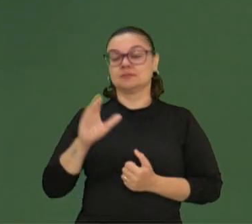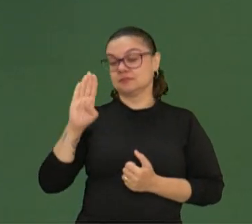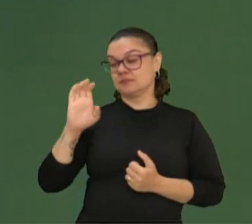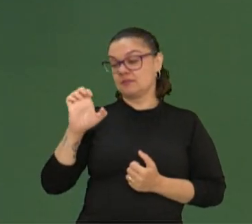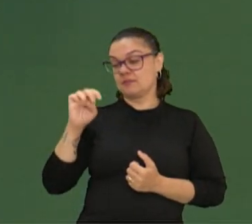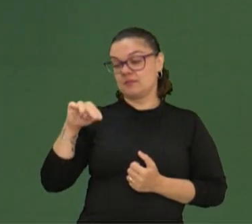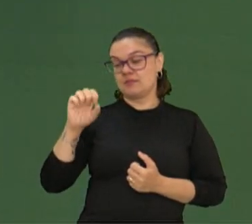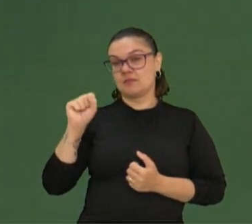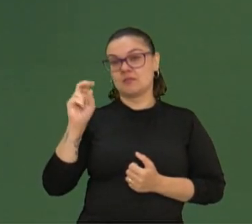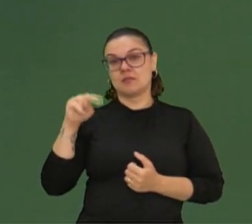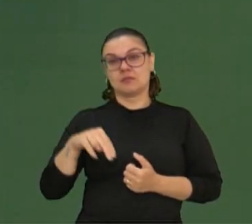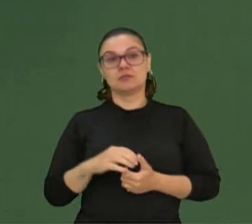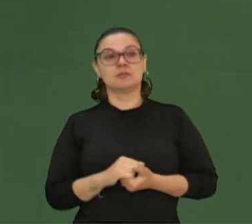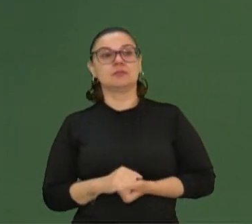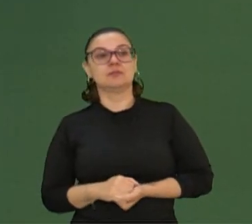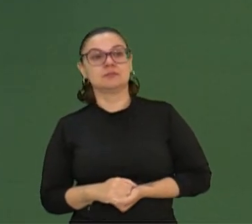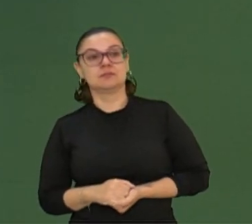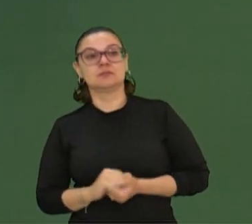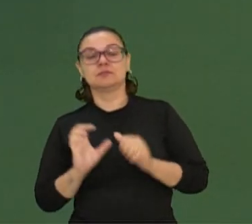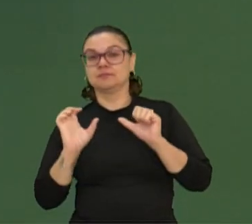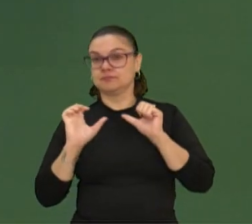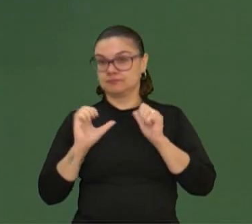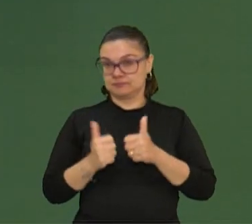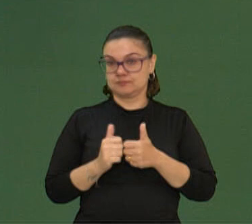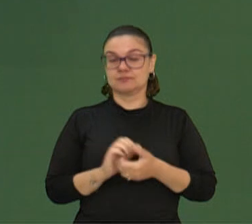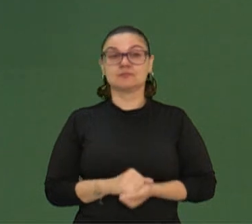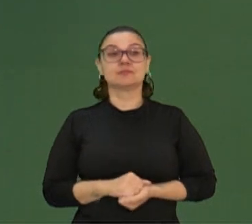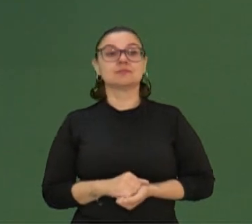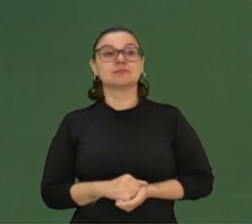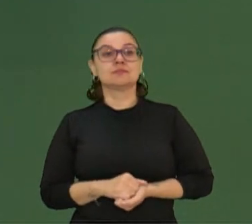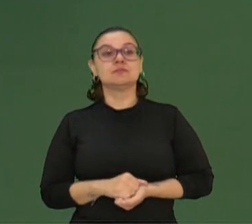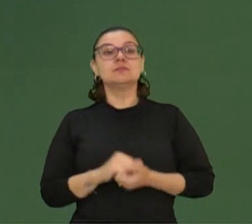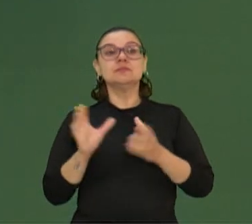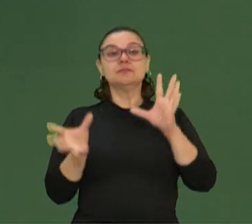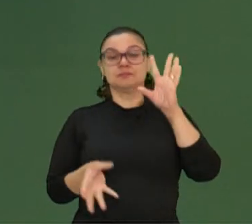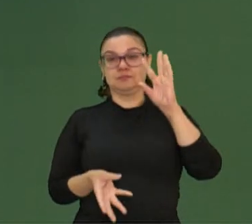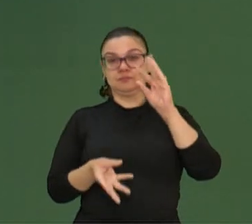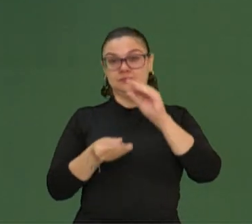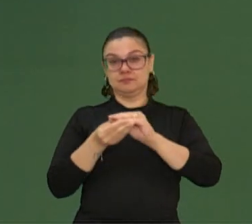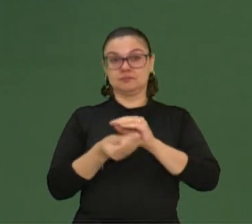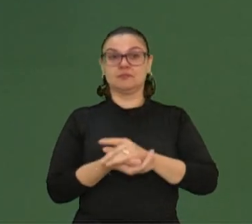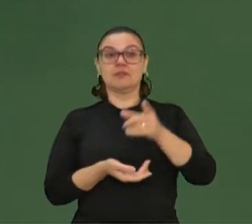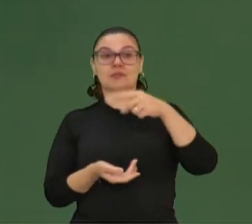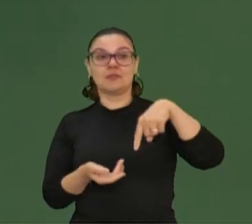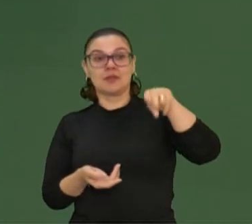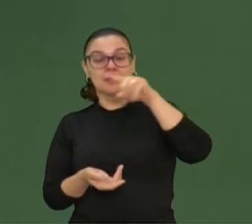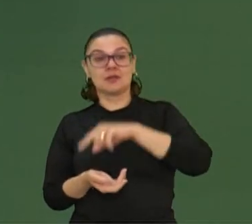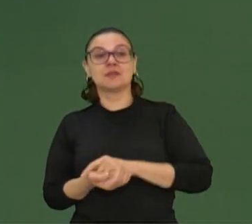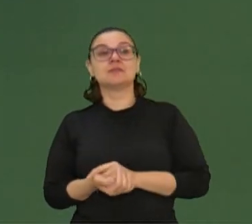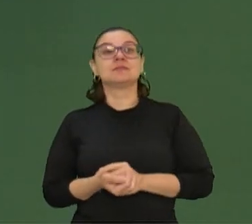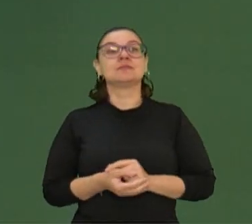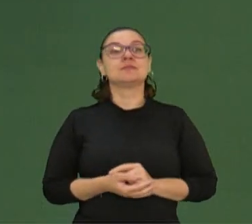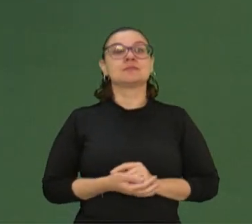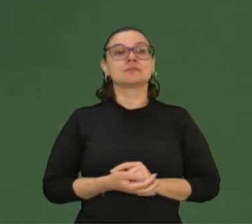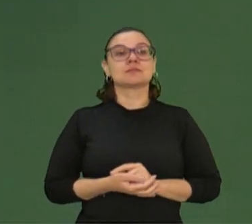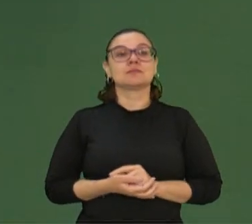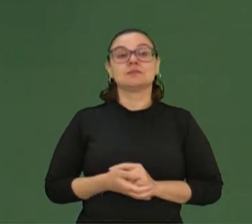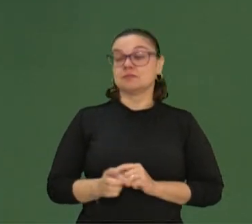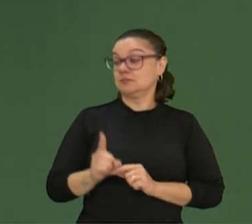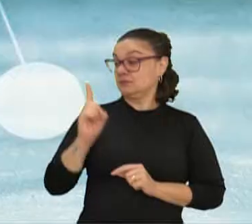mais modernamente, ciclo de Calvin-Benson. Resumindo essa história para vocês, o que que nós temos?